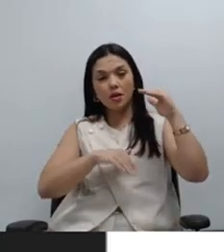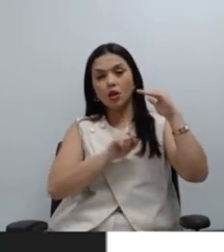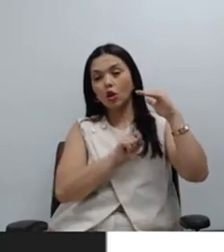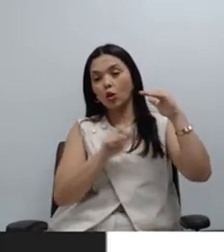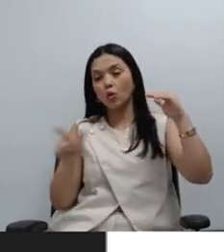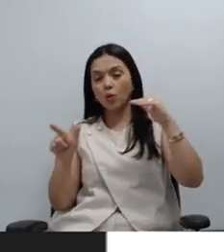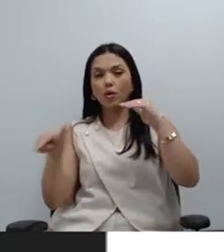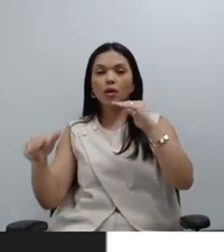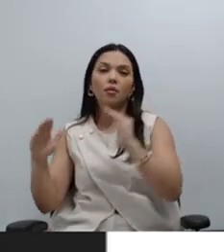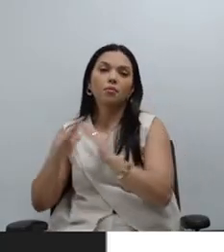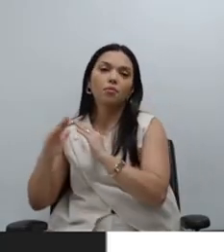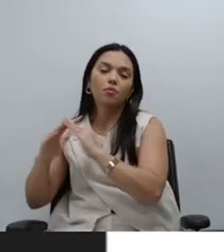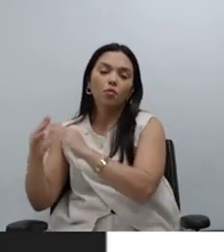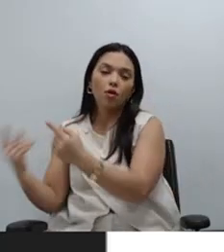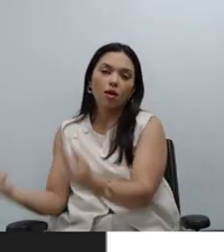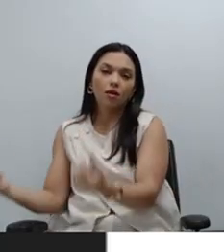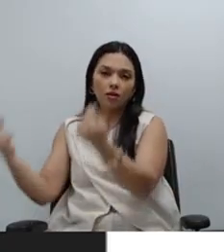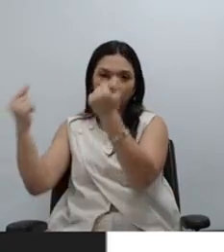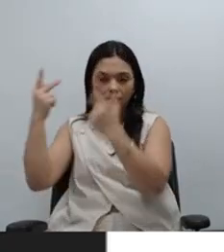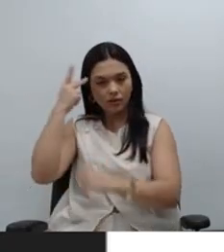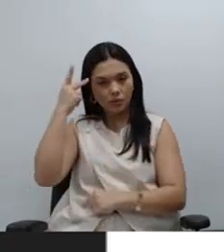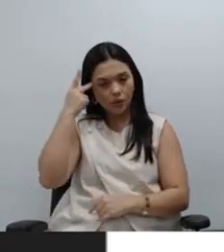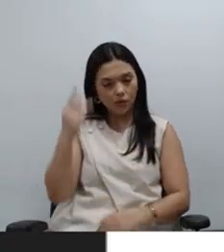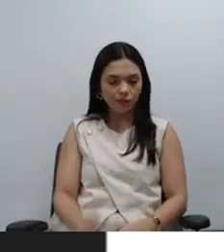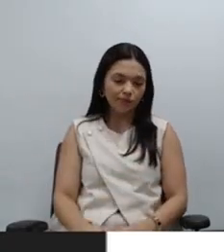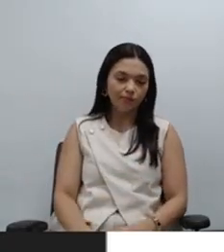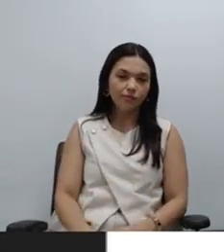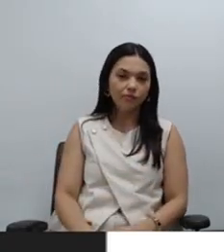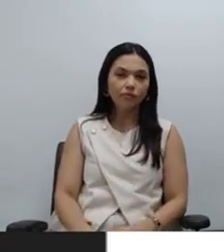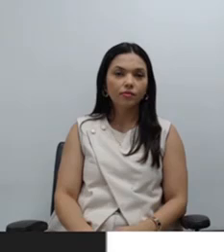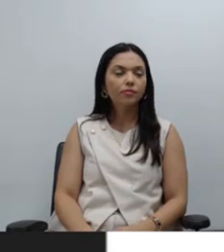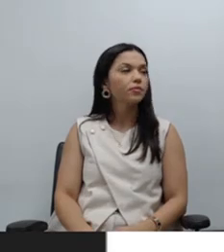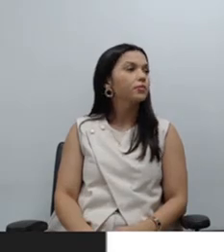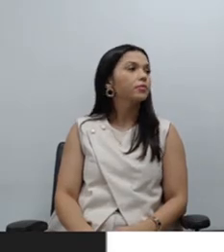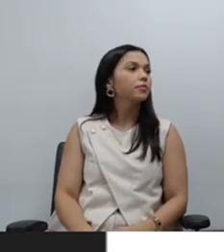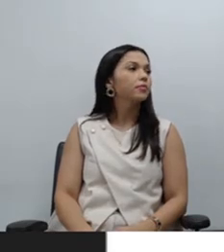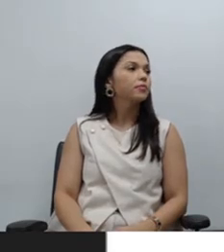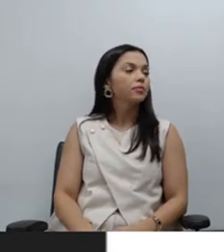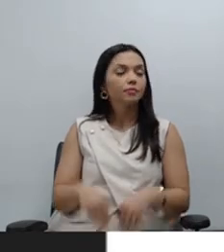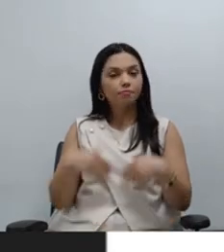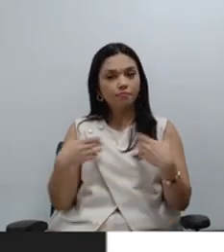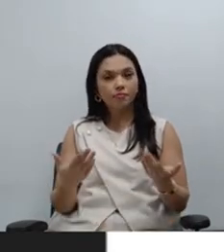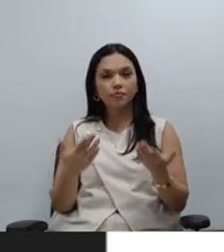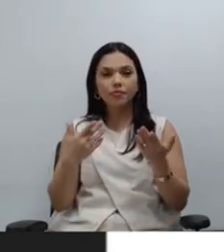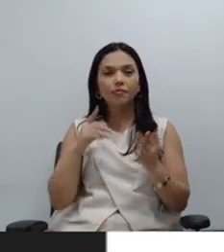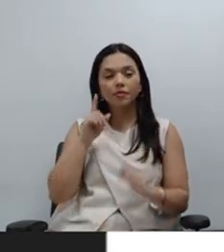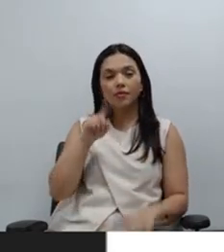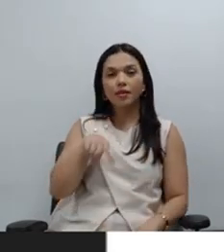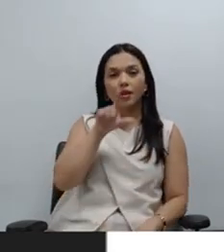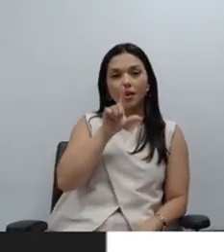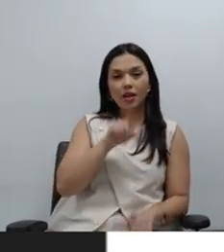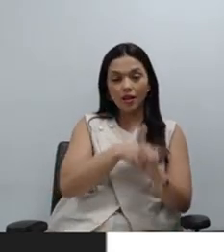área nobre de São Paulo. Quais velhices importam? Velhices